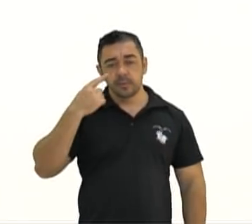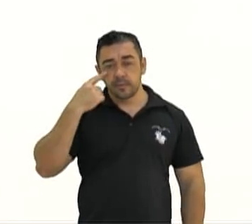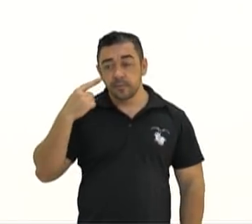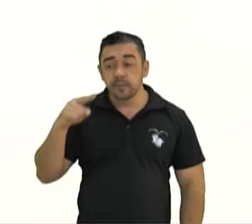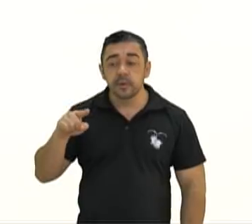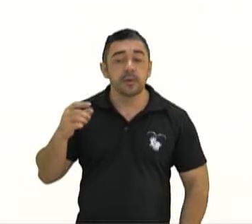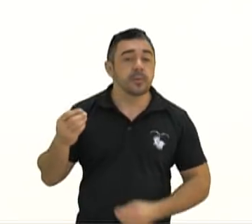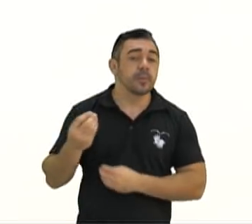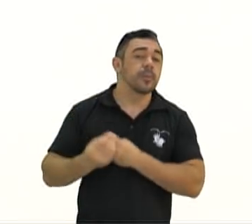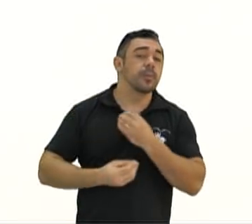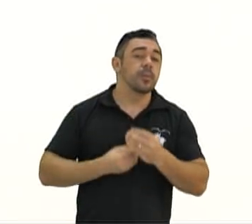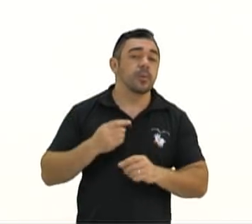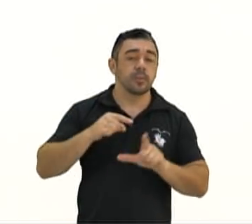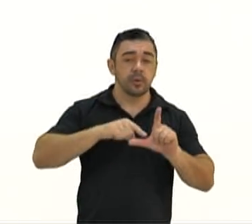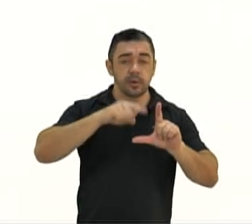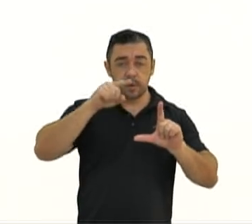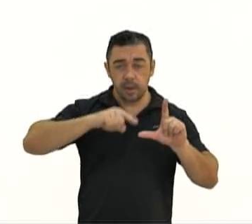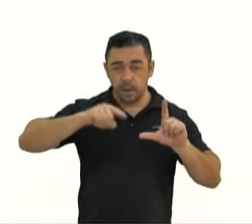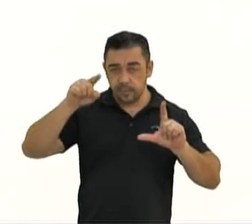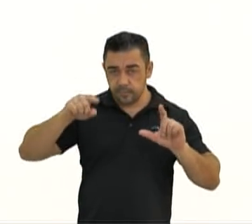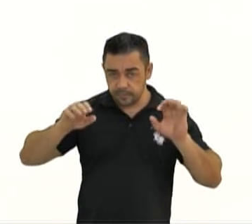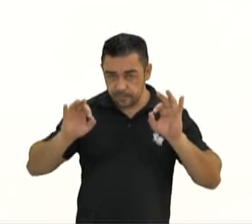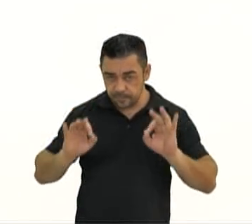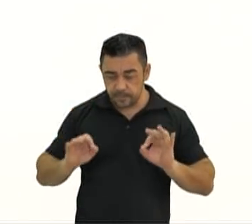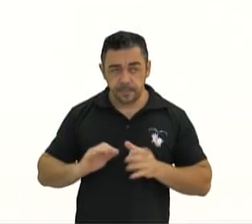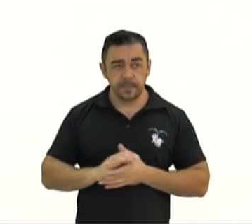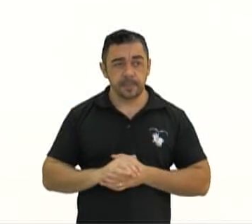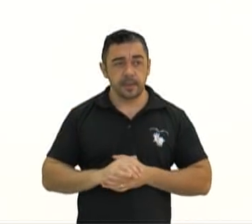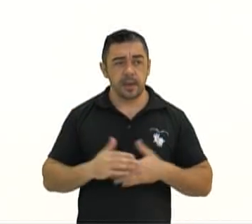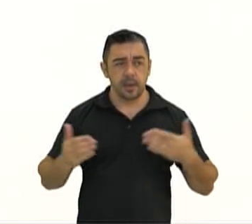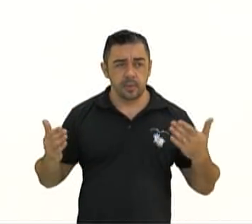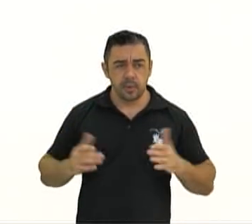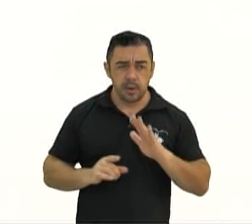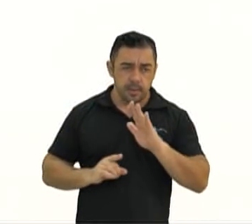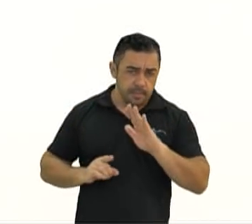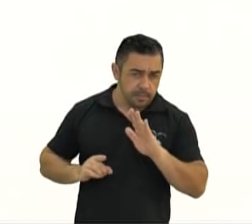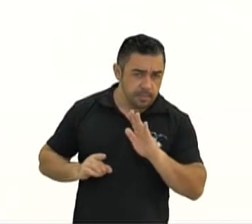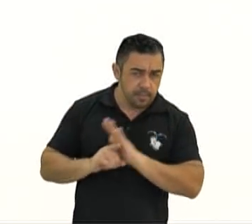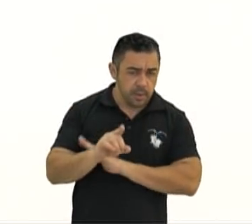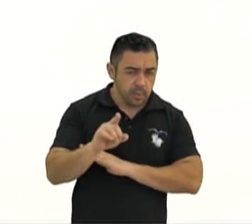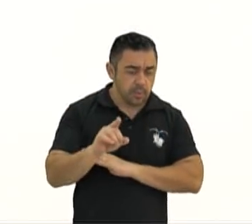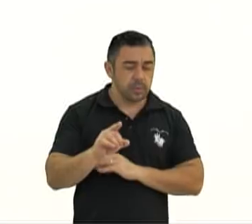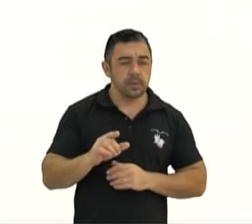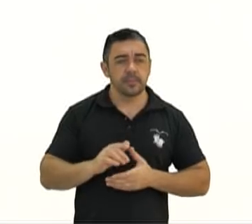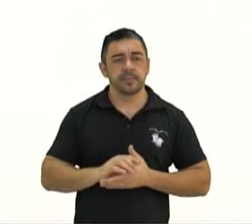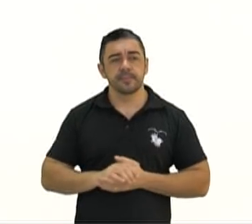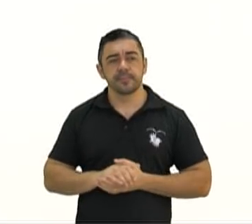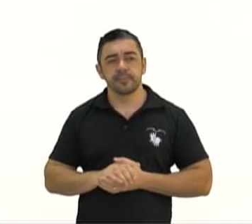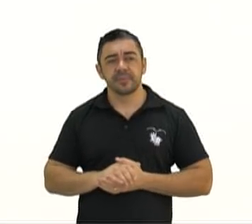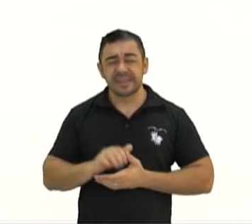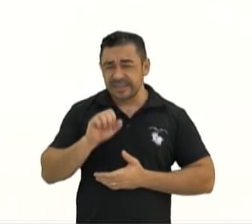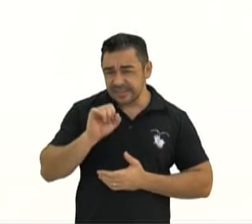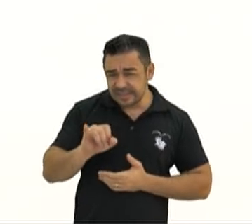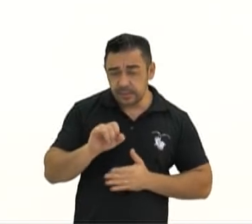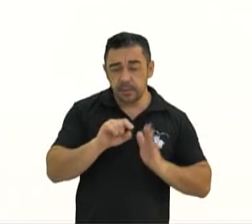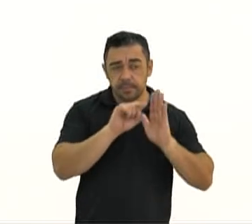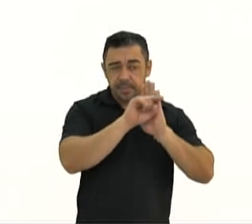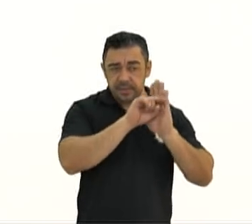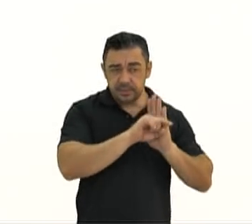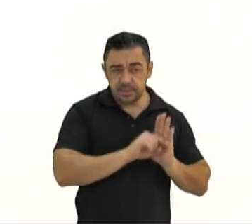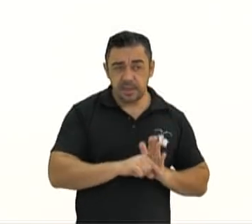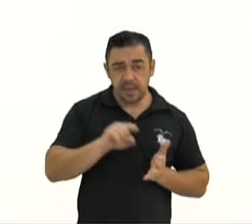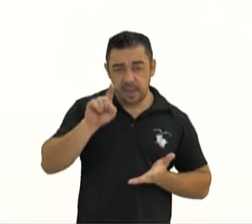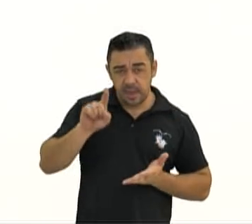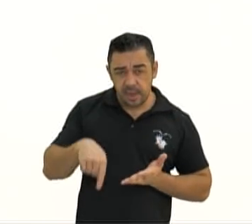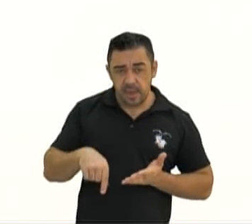gráfico, ok? Certo. E vejam então a pergunta do exercício. Se a pesquisa foi